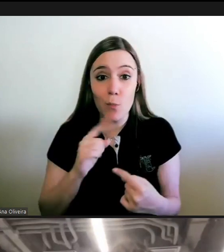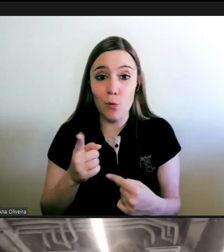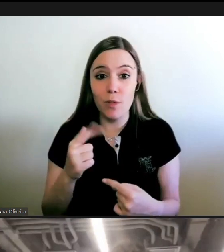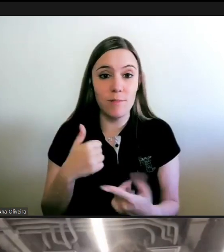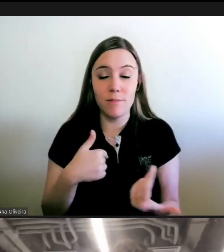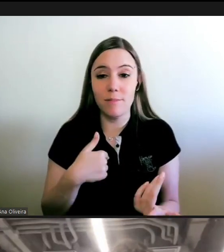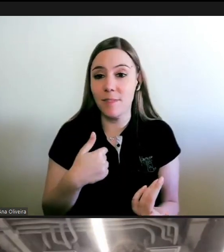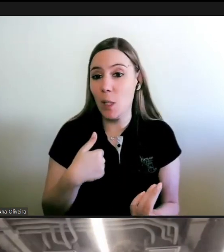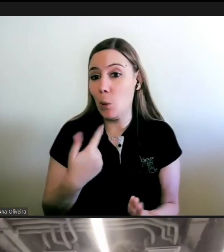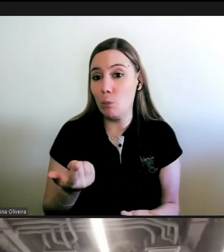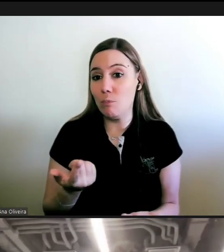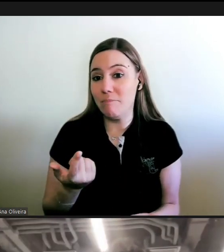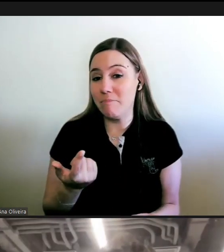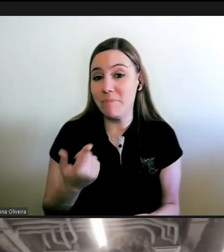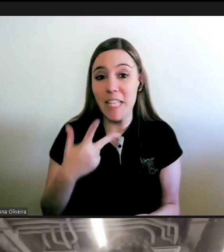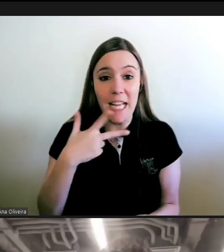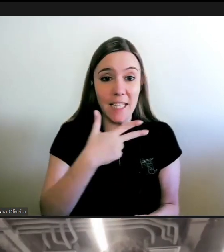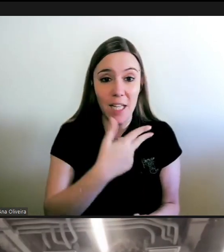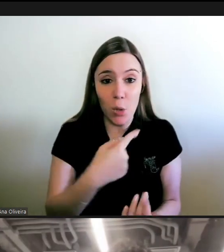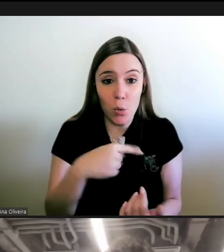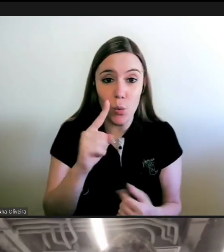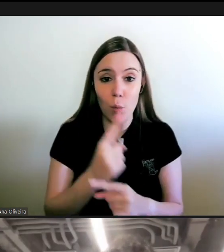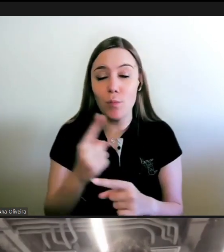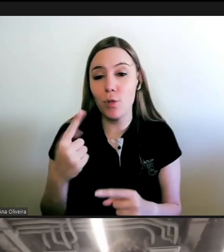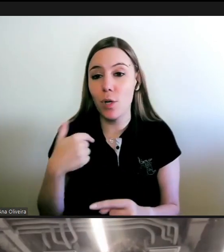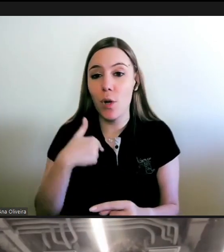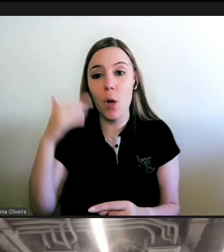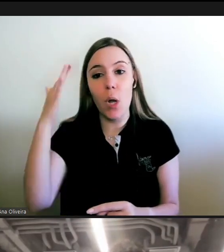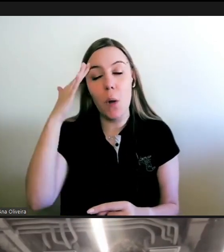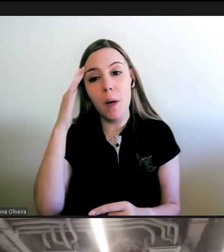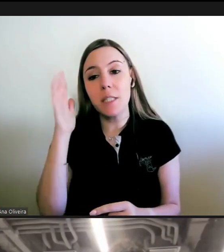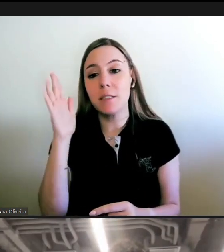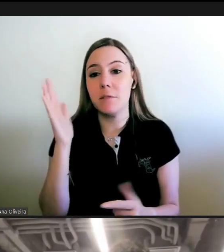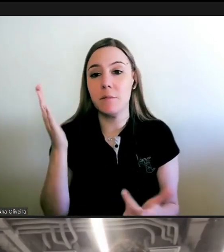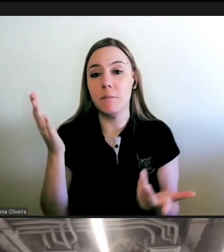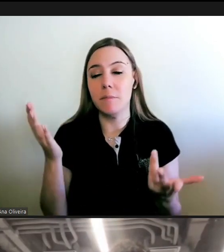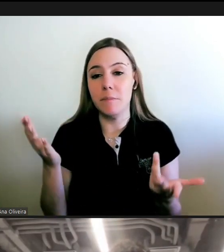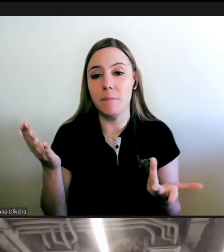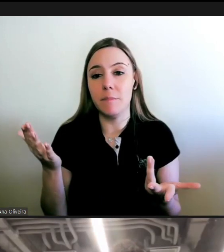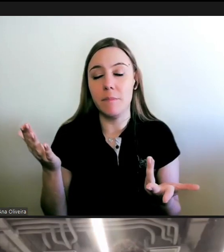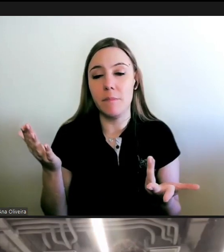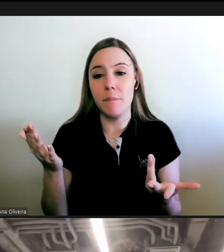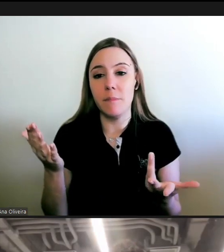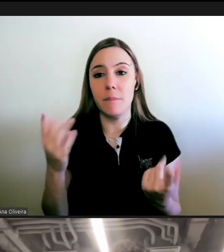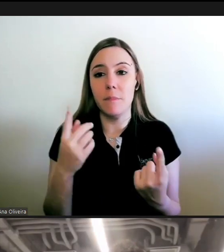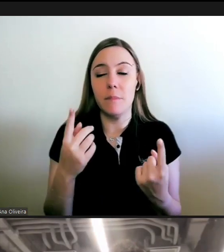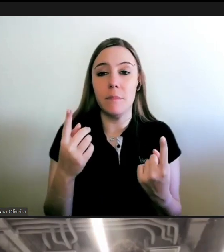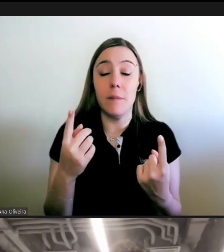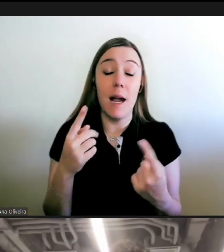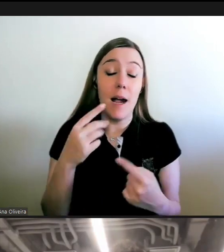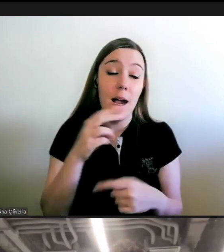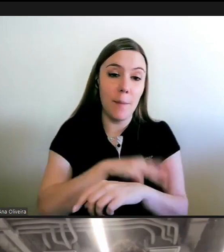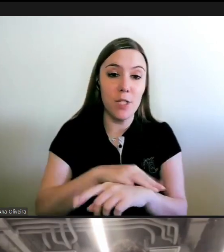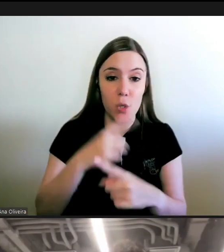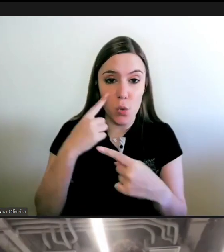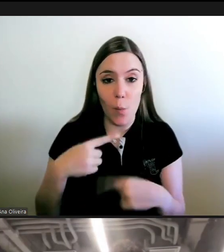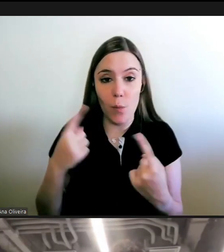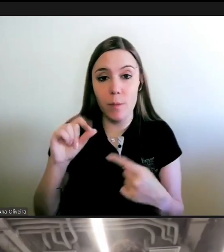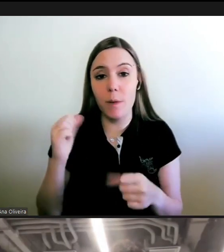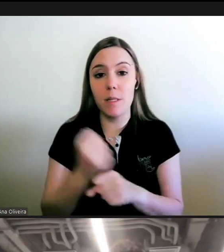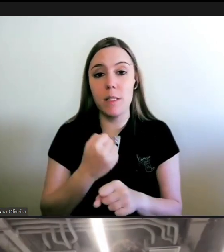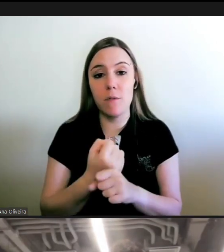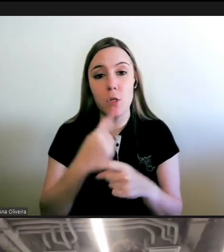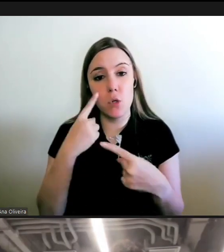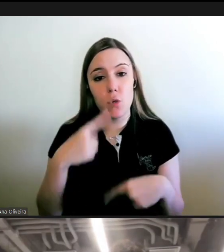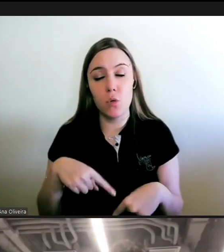reparo, na medida em que eu acho que, sem prejuízo das fragilidades que aqui se detectam, a administração pública e o serviço público é